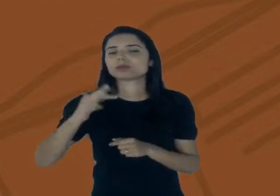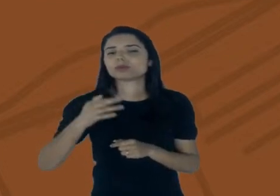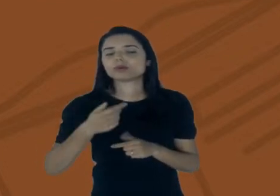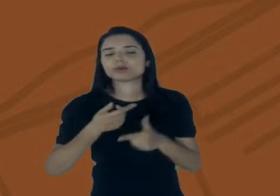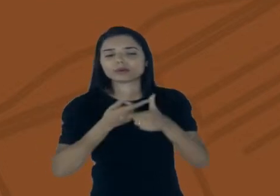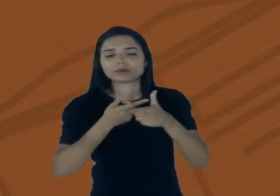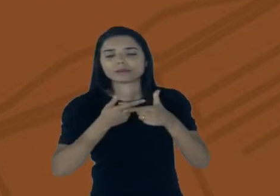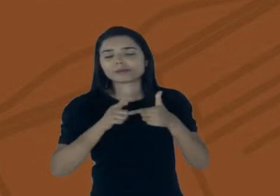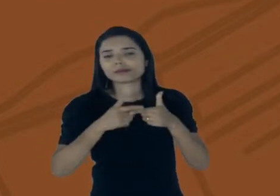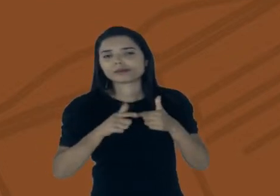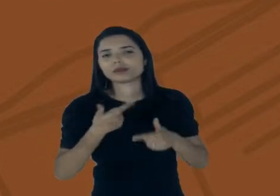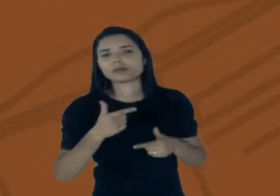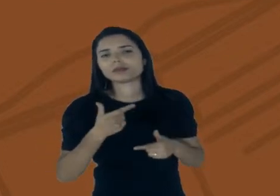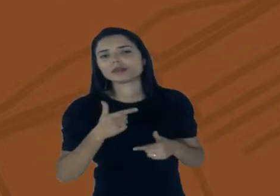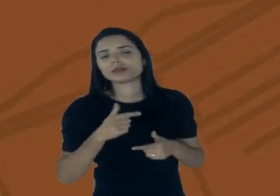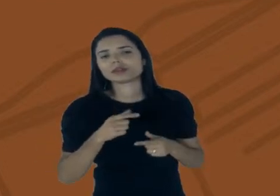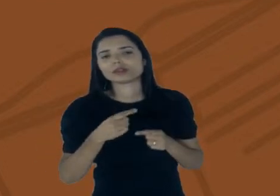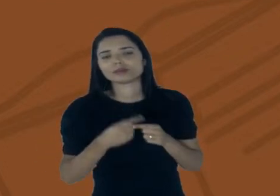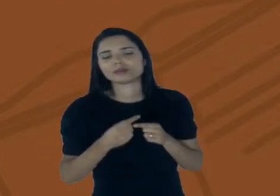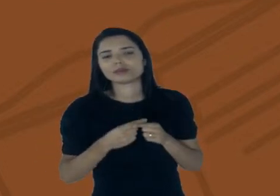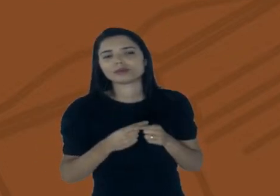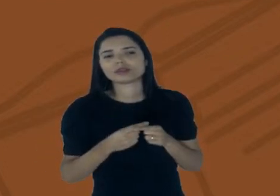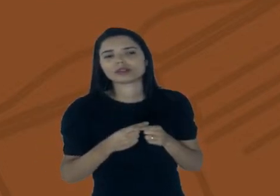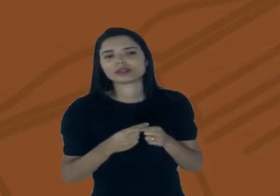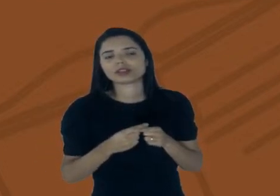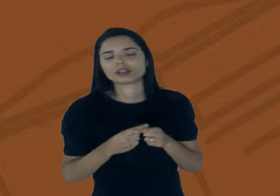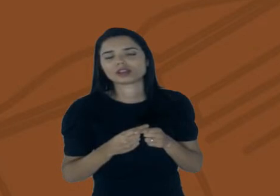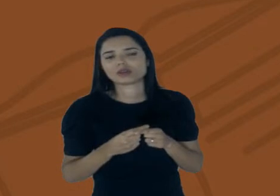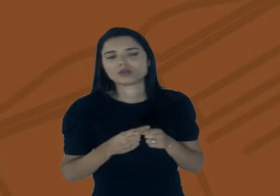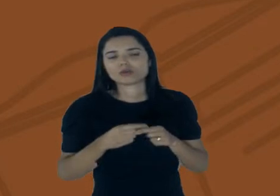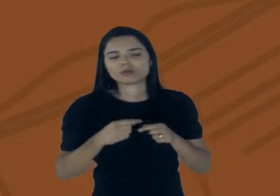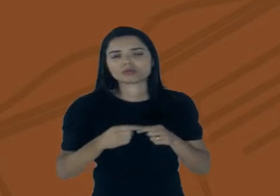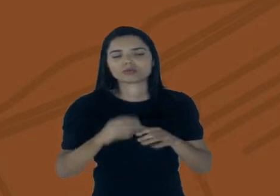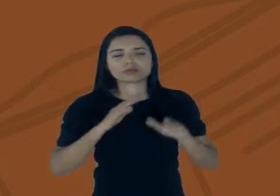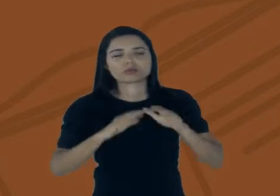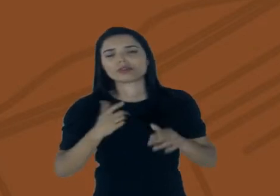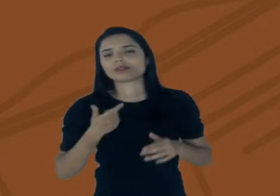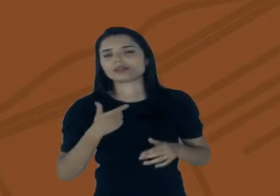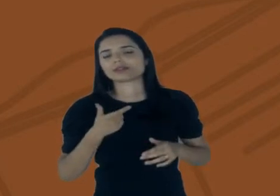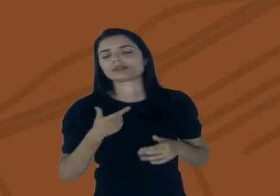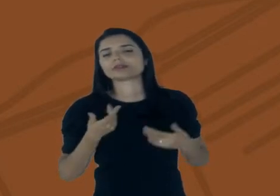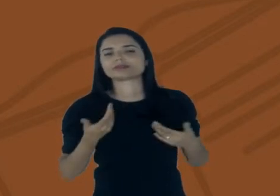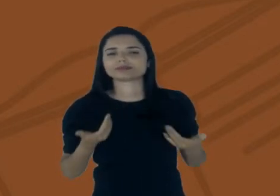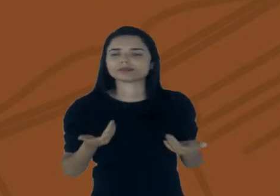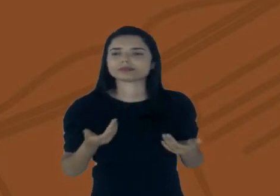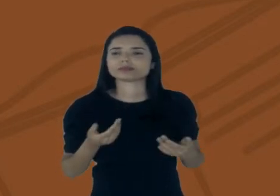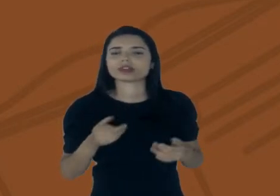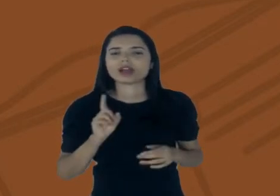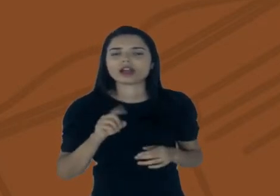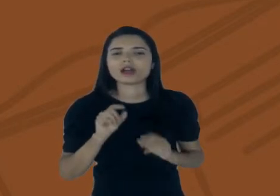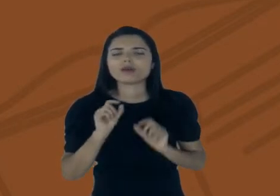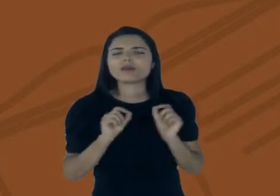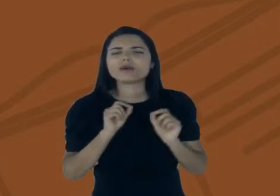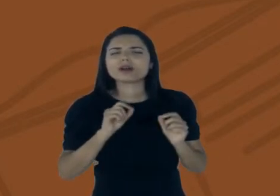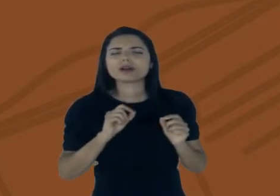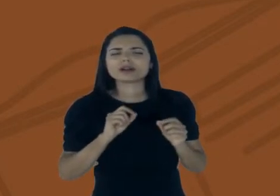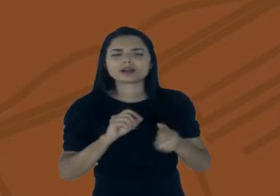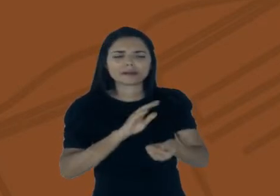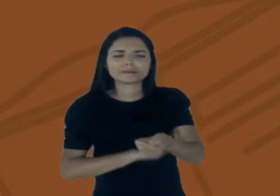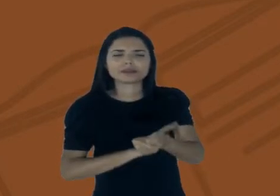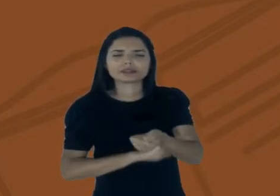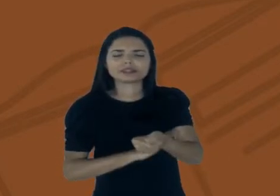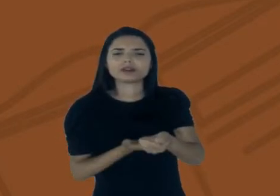doença resultante do não cuidado, tá certo? Então, o que é hipertensão?